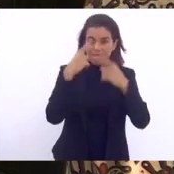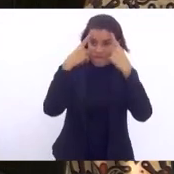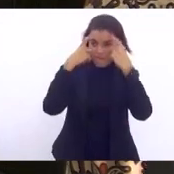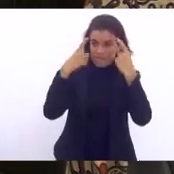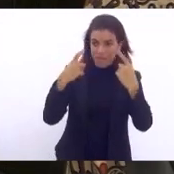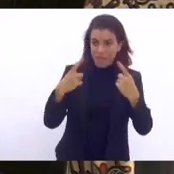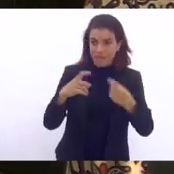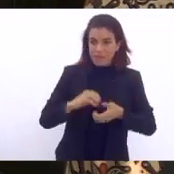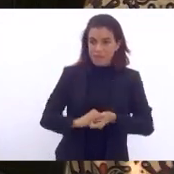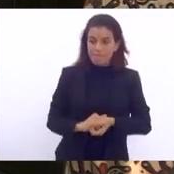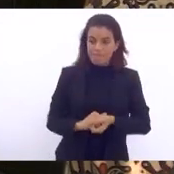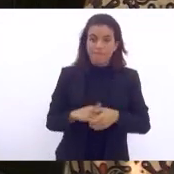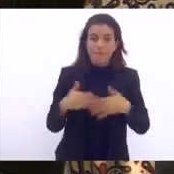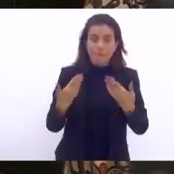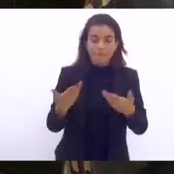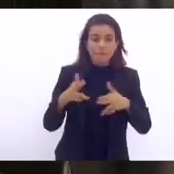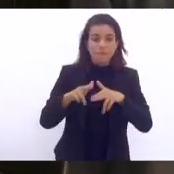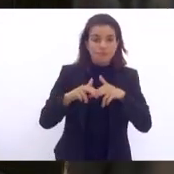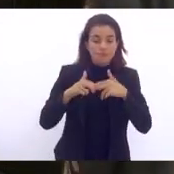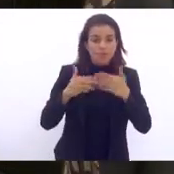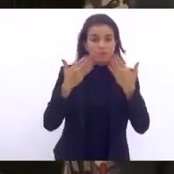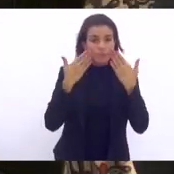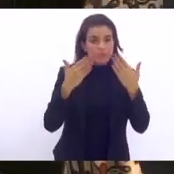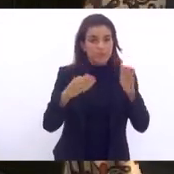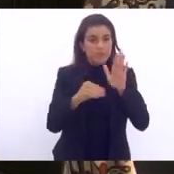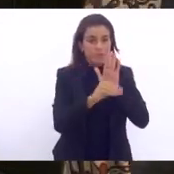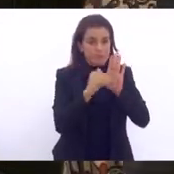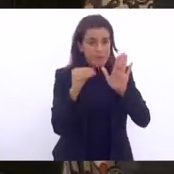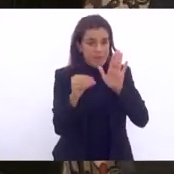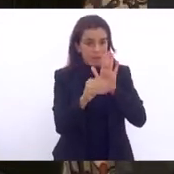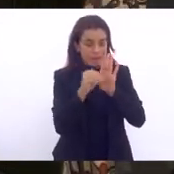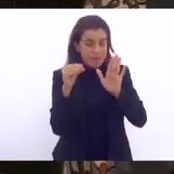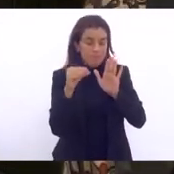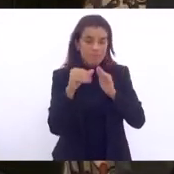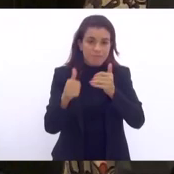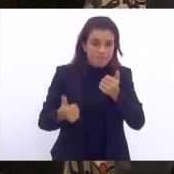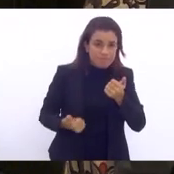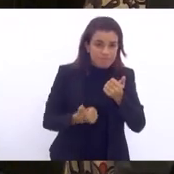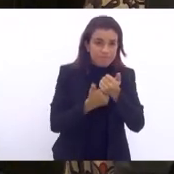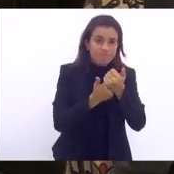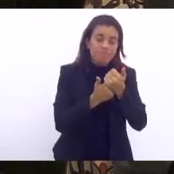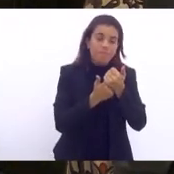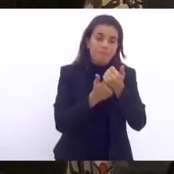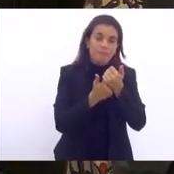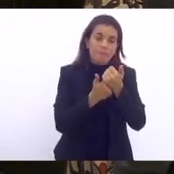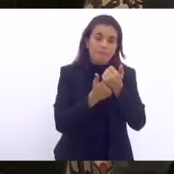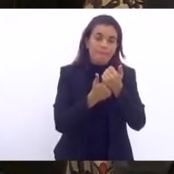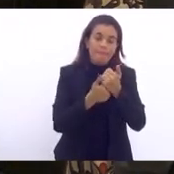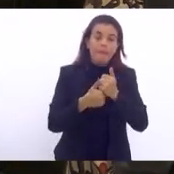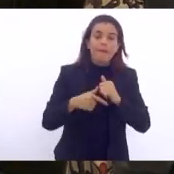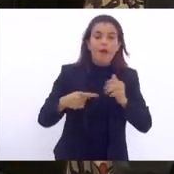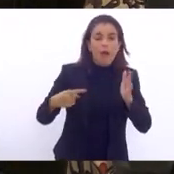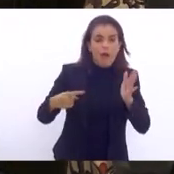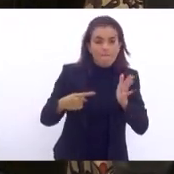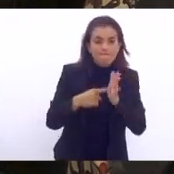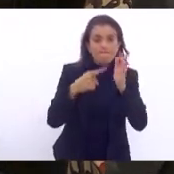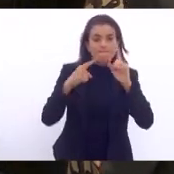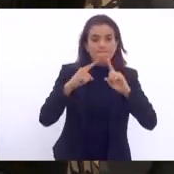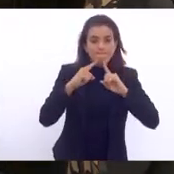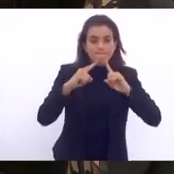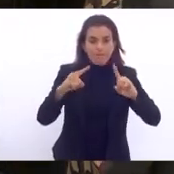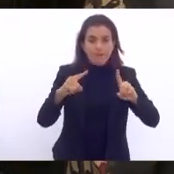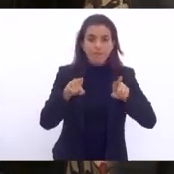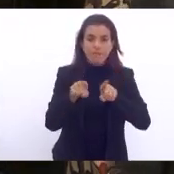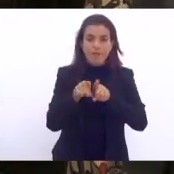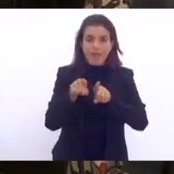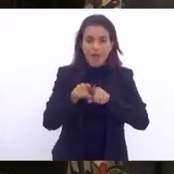gente apresentou emendas, inclusive, para fortalecer a ideia da ouvidoria externa, para fortalecer ações de planejamento da